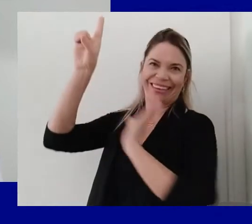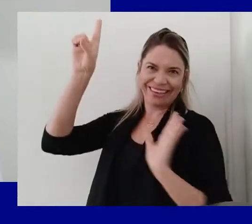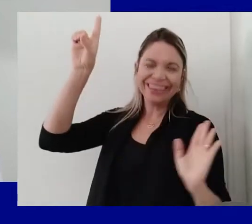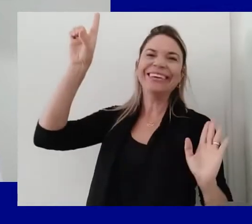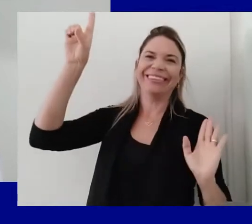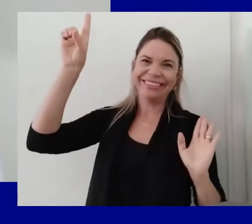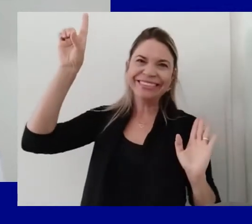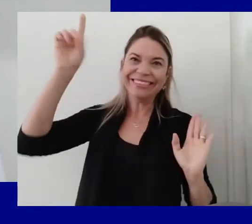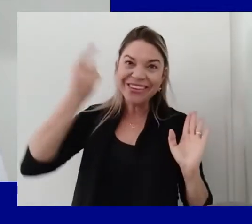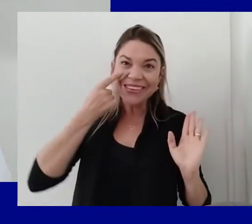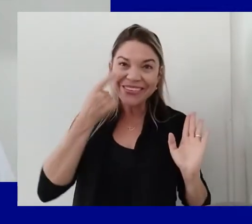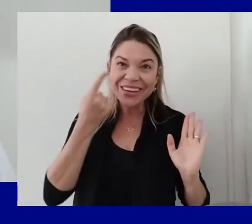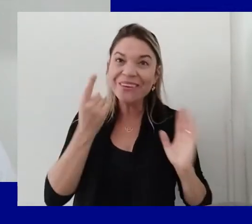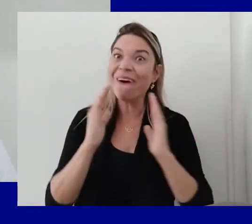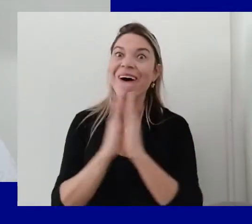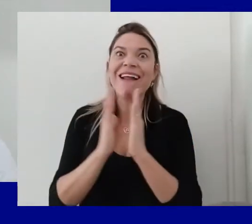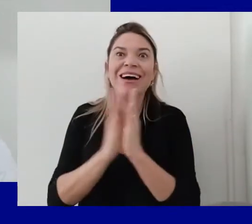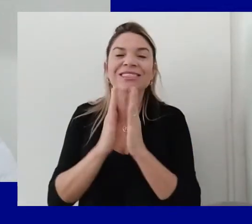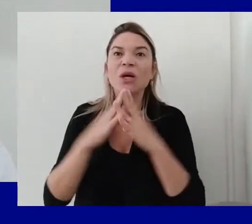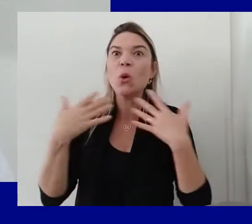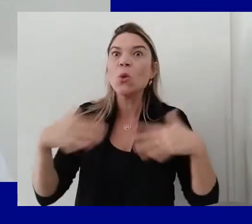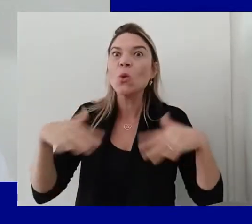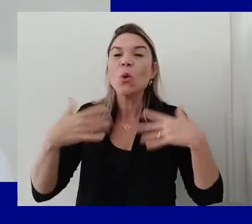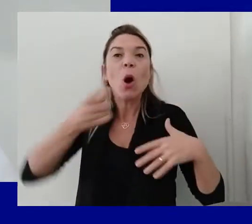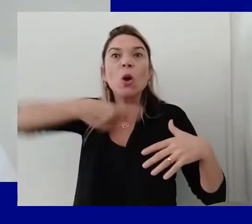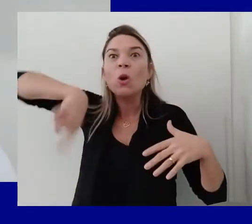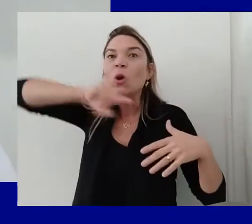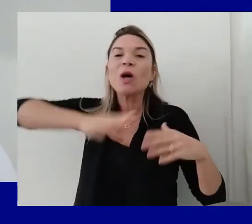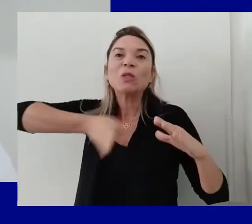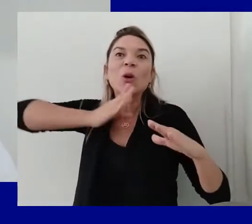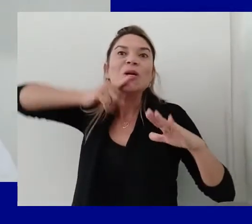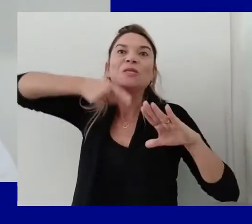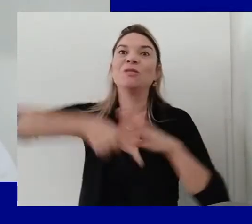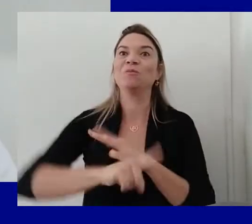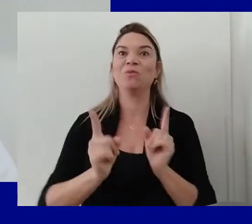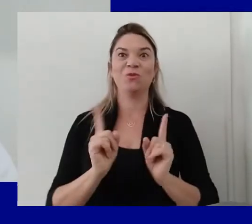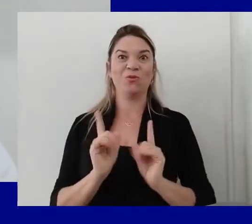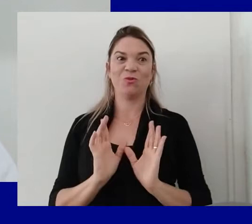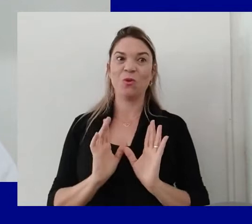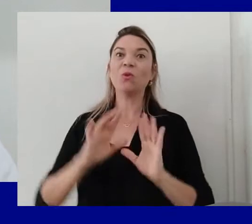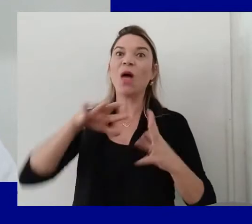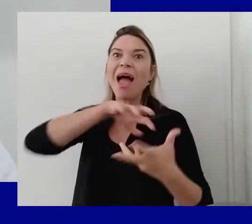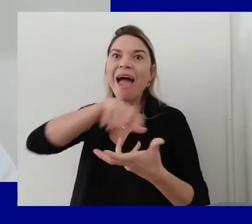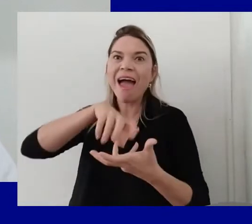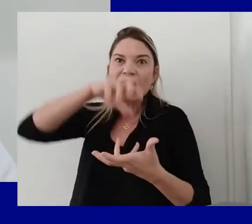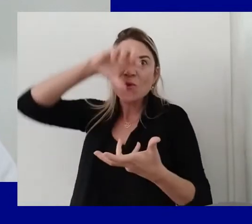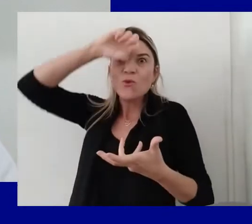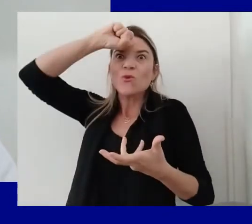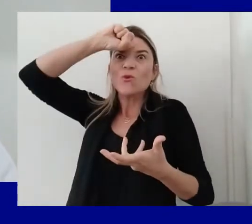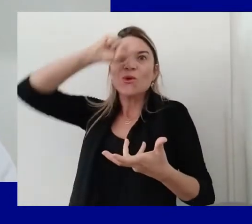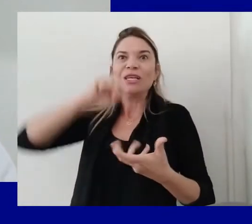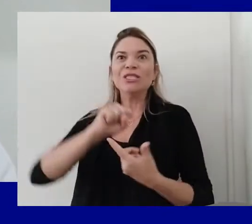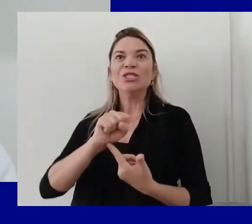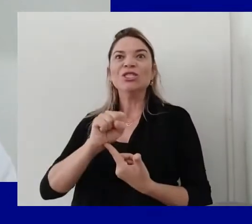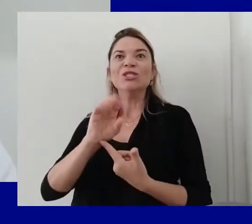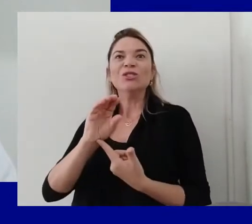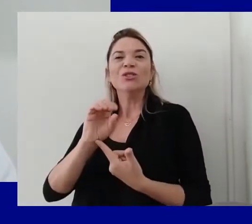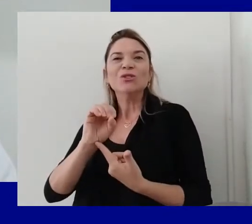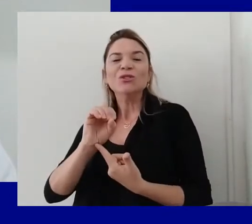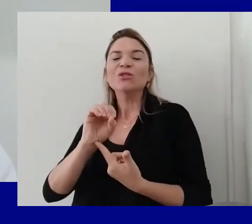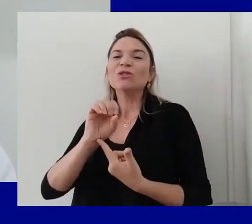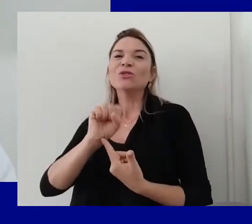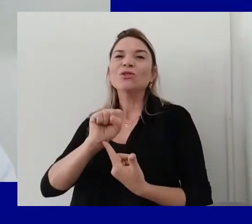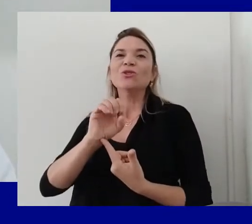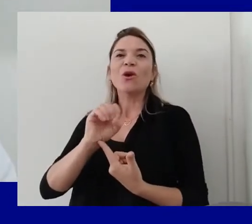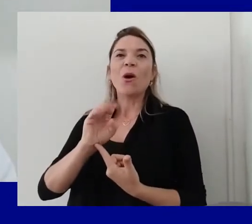da oração, estamos na dimensão do sobrenatural, mas devemos compreender que é isto que